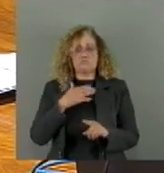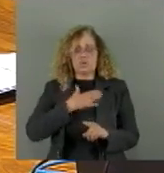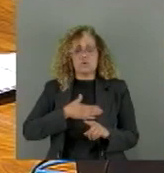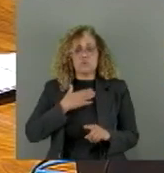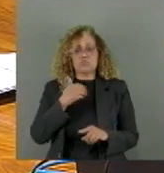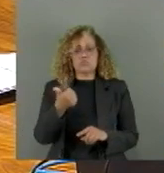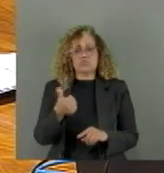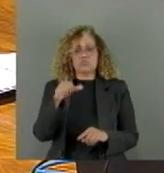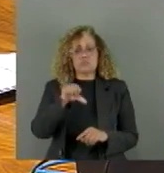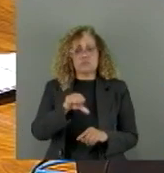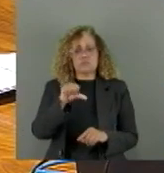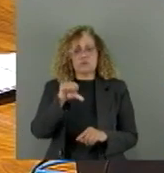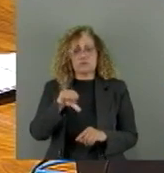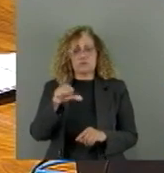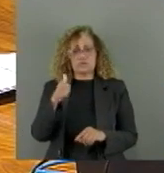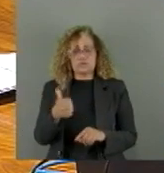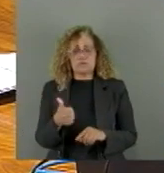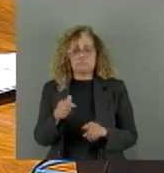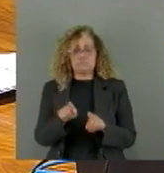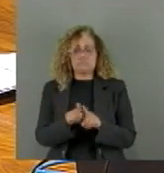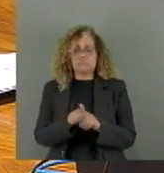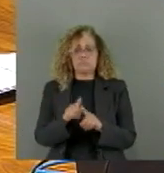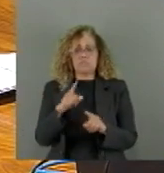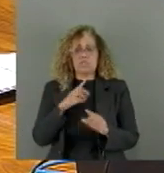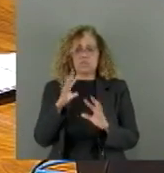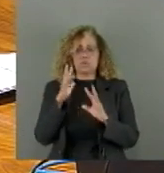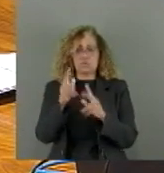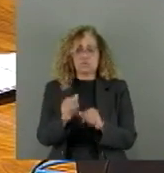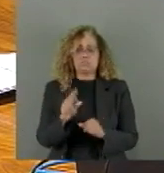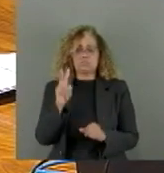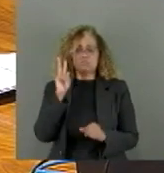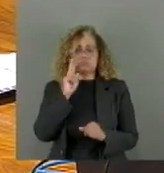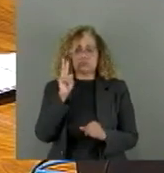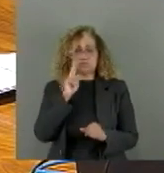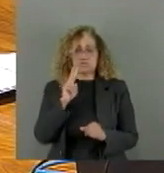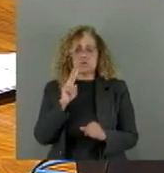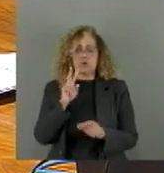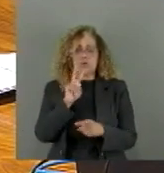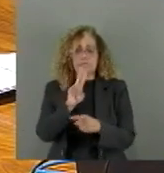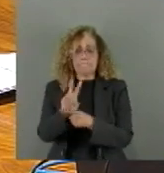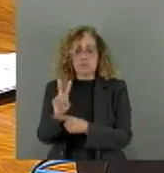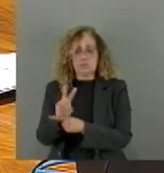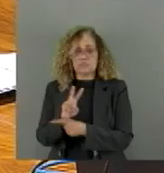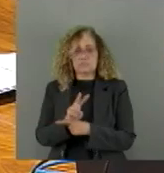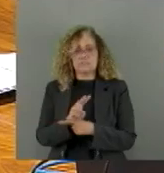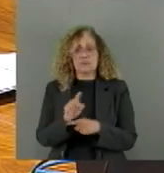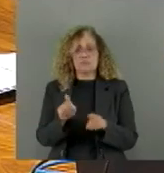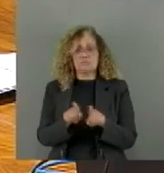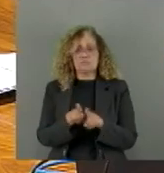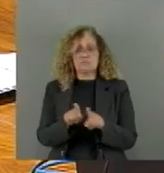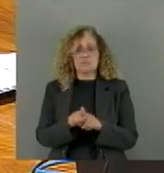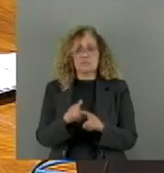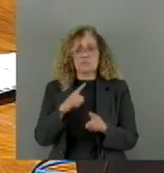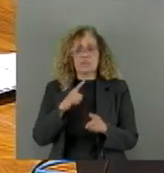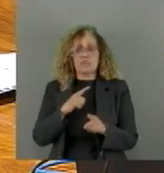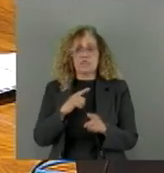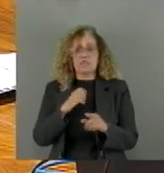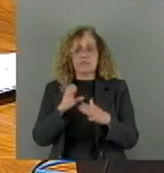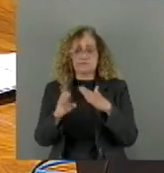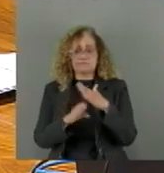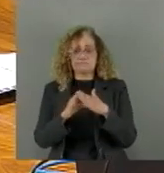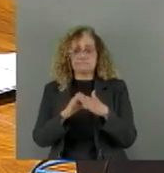sua importância regional e seu histórico destacado na área de proteção de prestação de serviços de